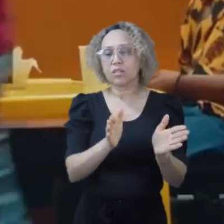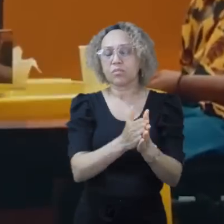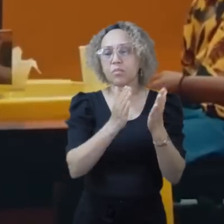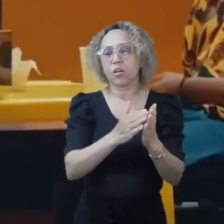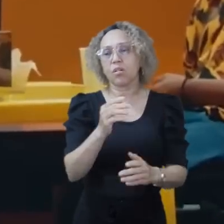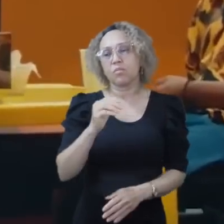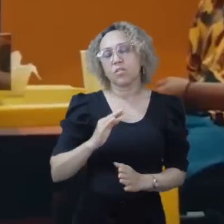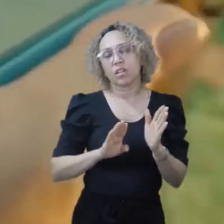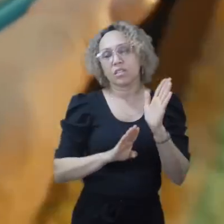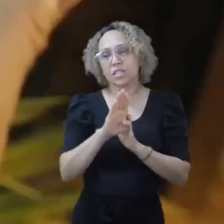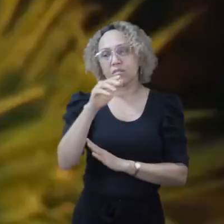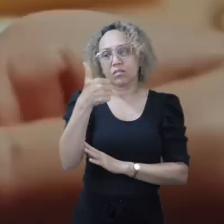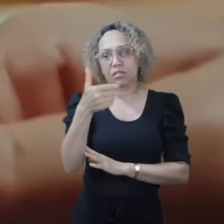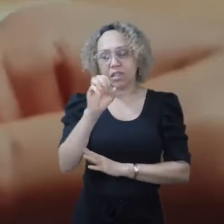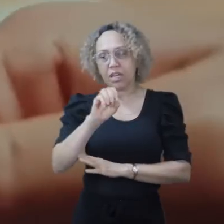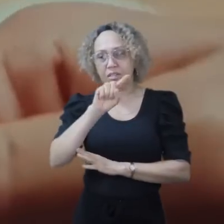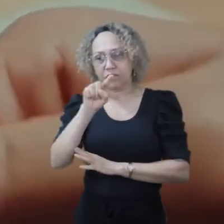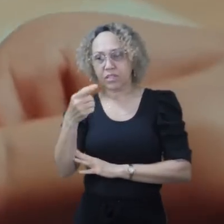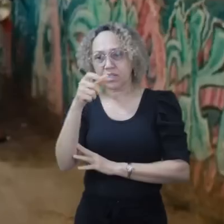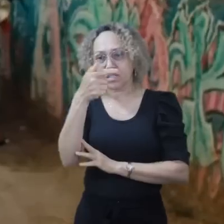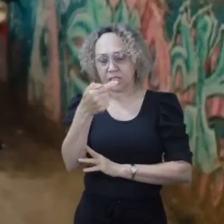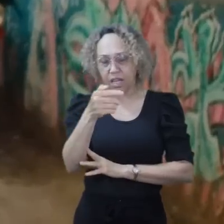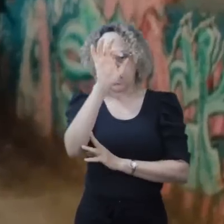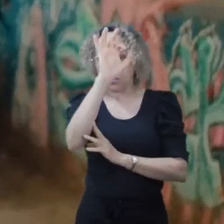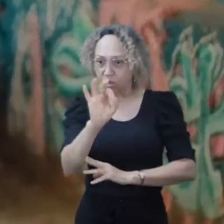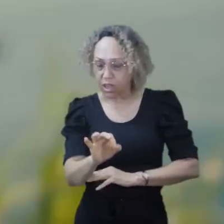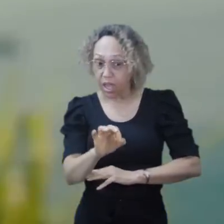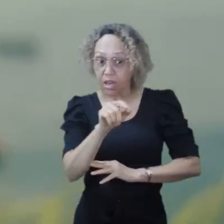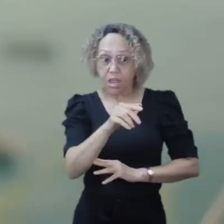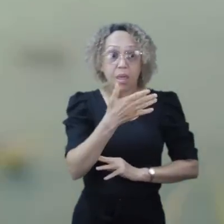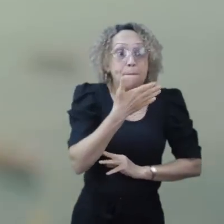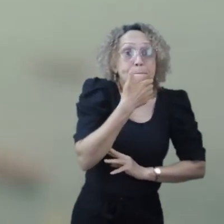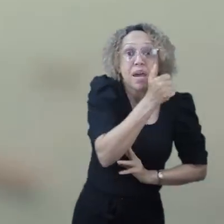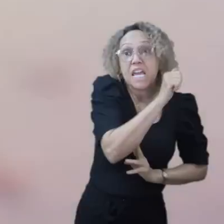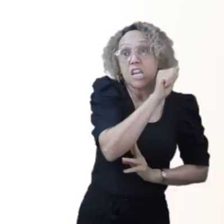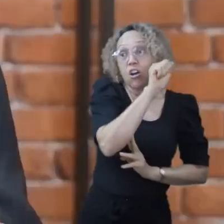10,7%, um ritmo muito maior do que o dos países mais